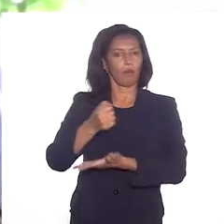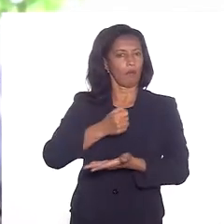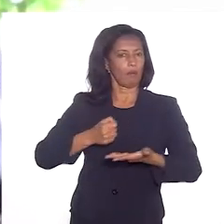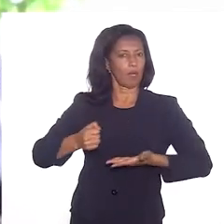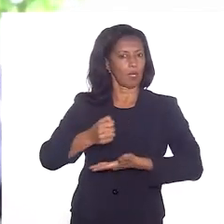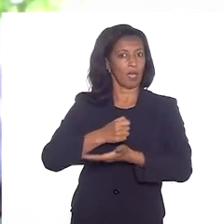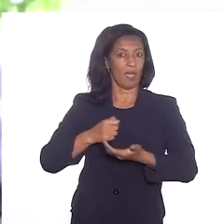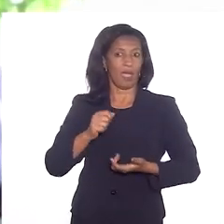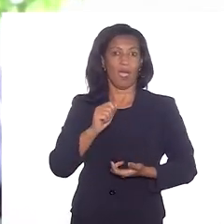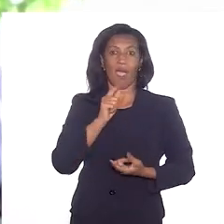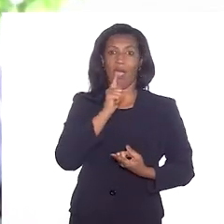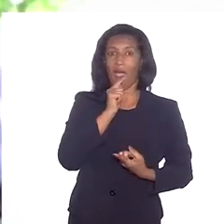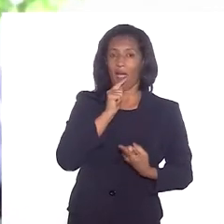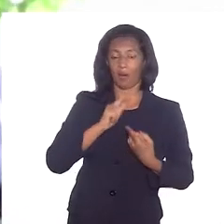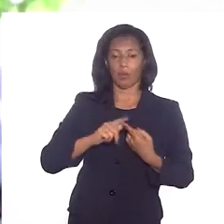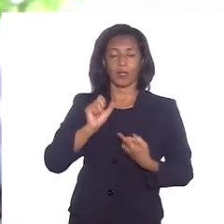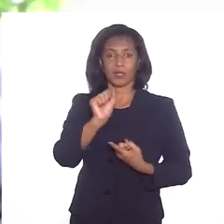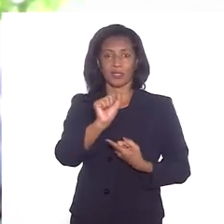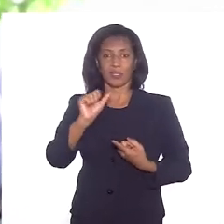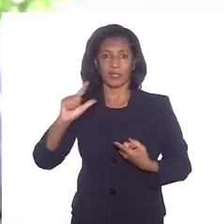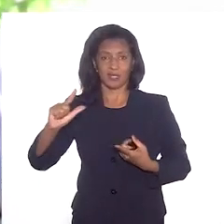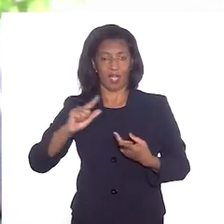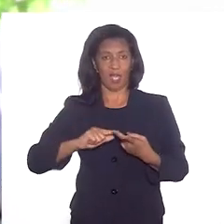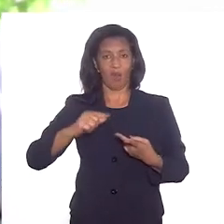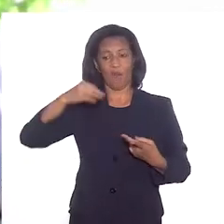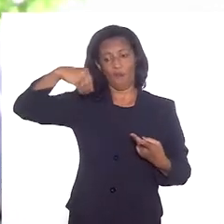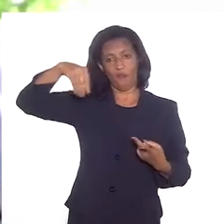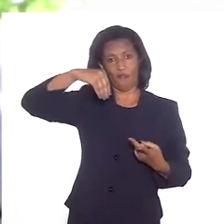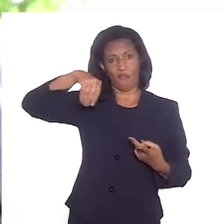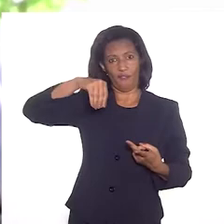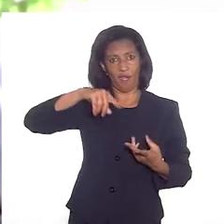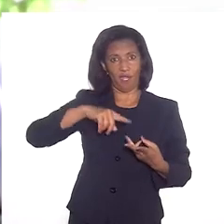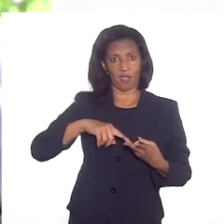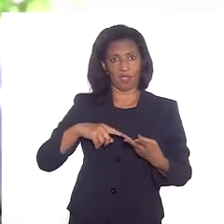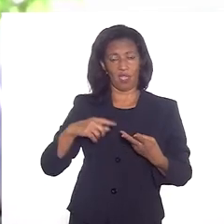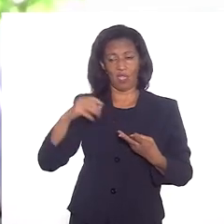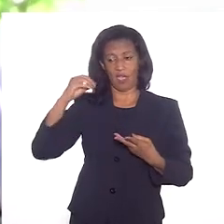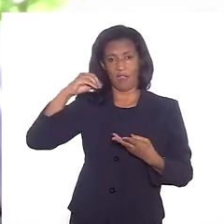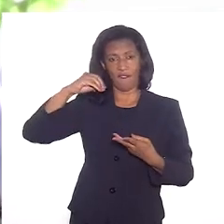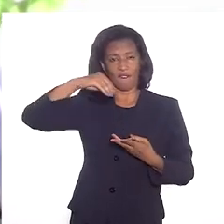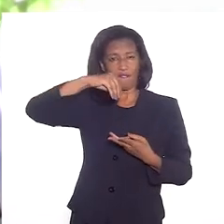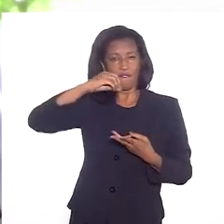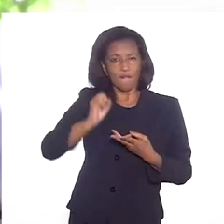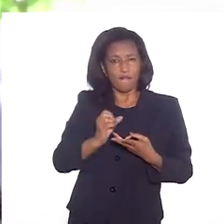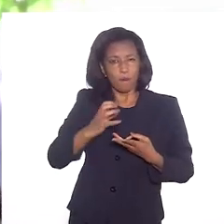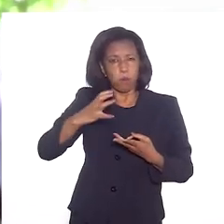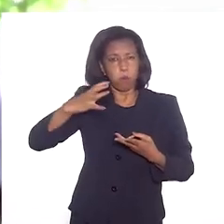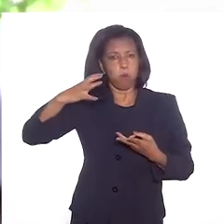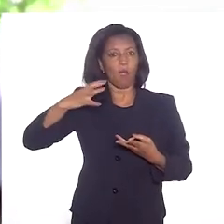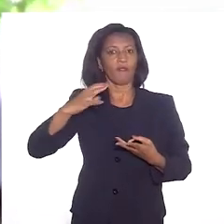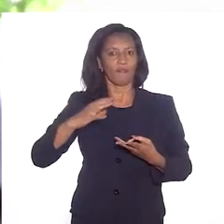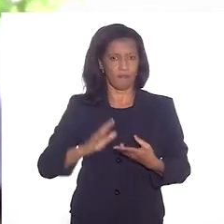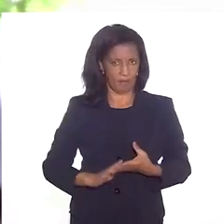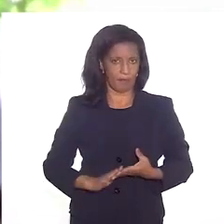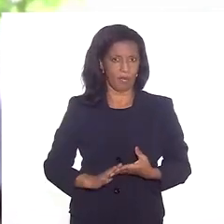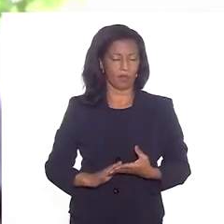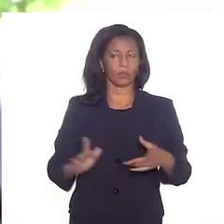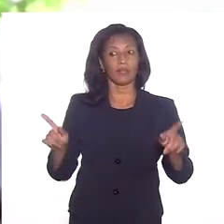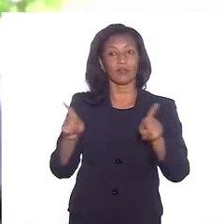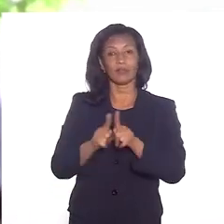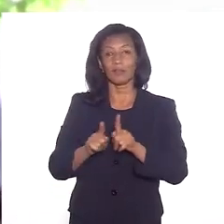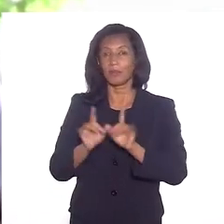de água, sal, farinha e o fermento, né? Mas, além de tudo, eu acho que um